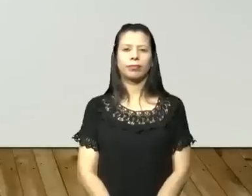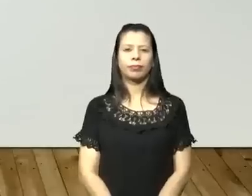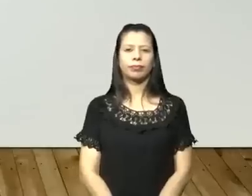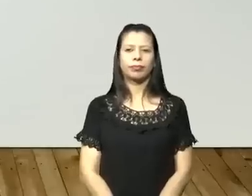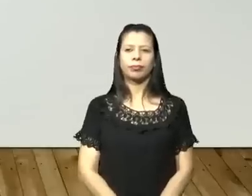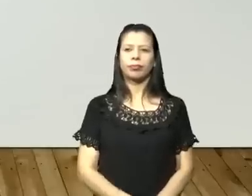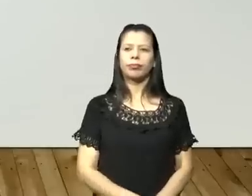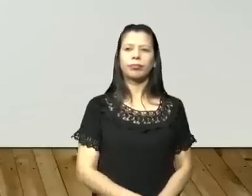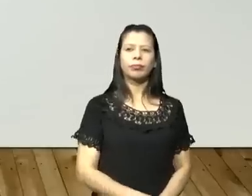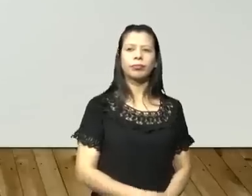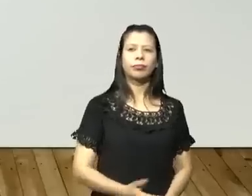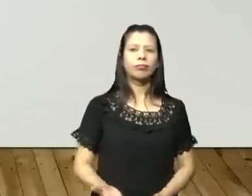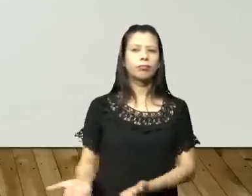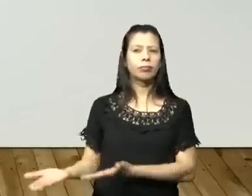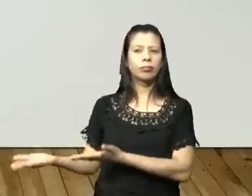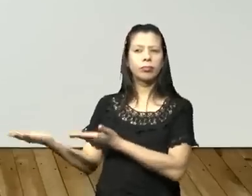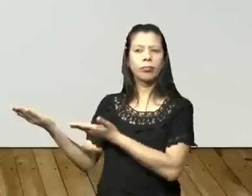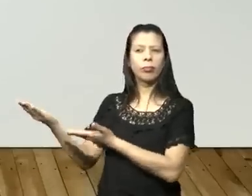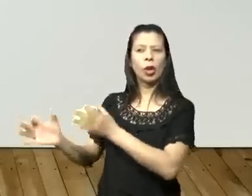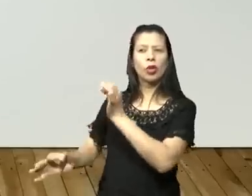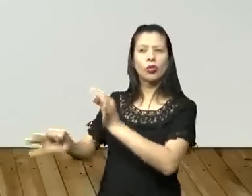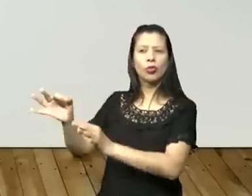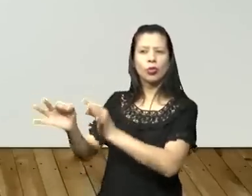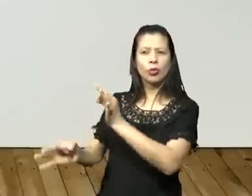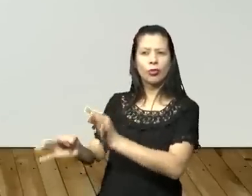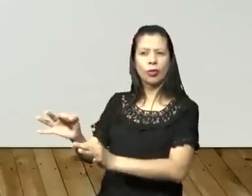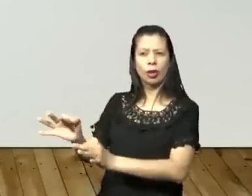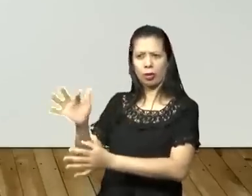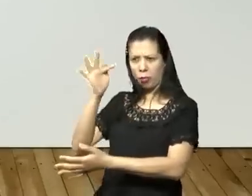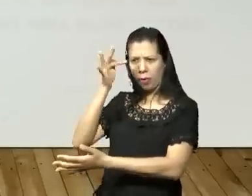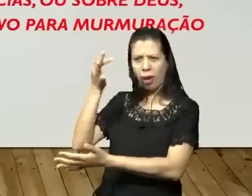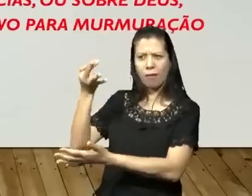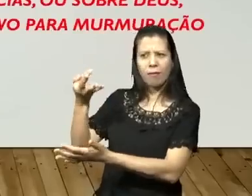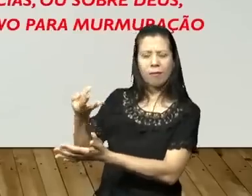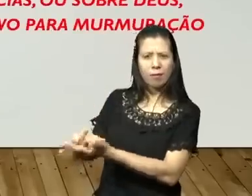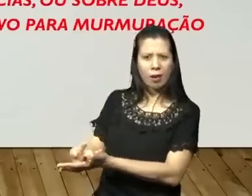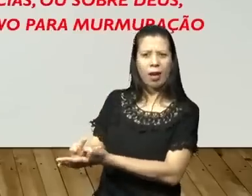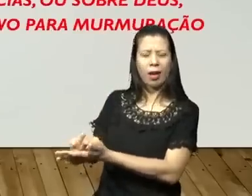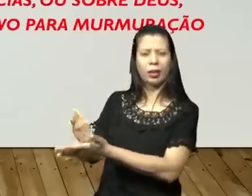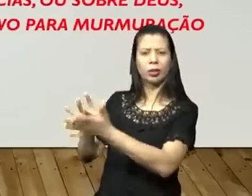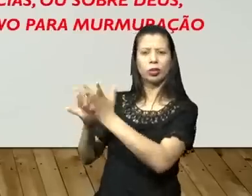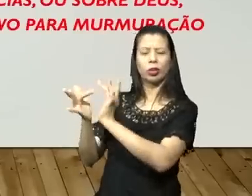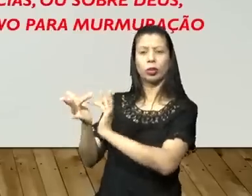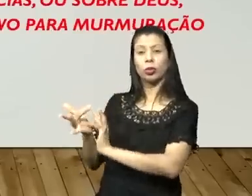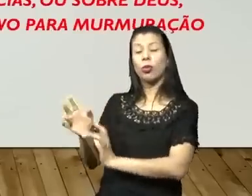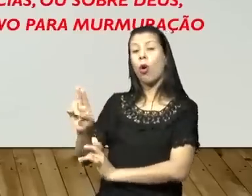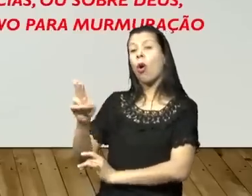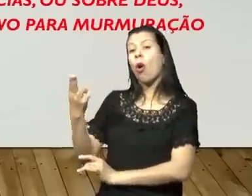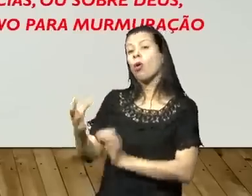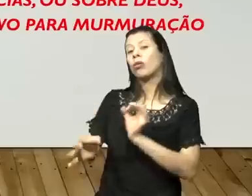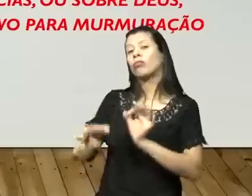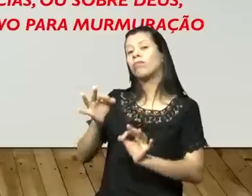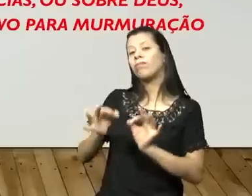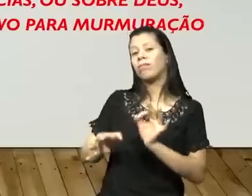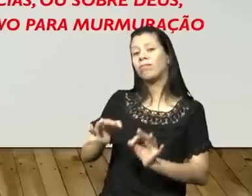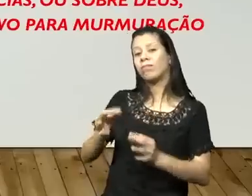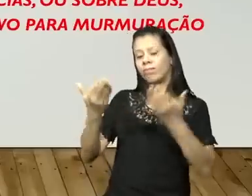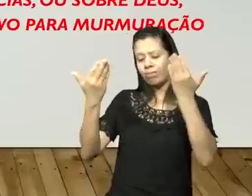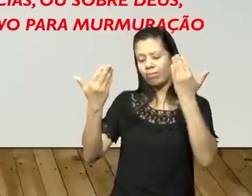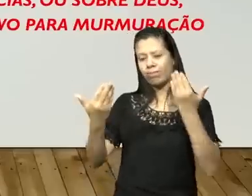justificação pela fé em Cristo ou justificação pessoal ou justificação própria olha olha essa